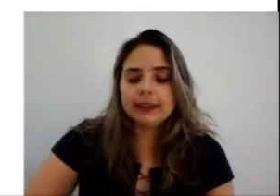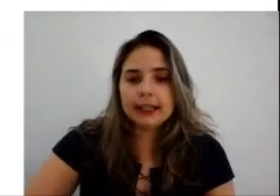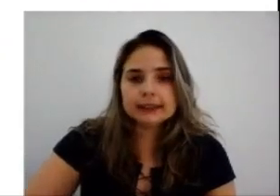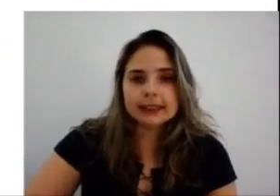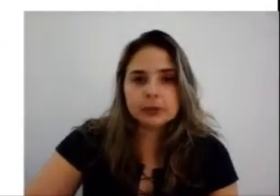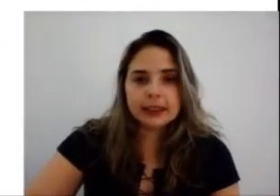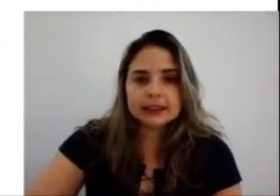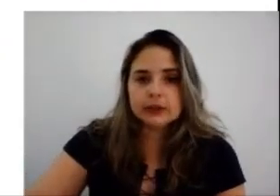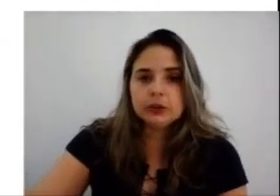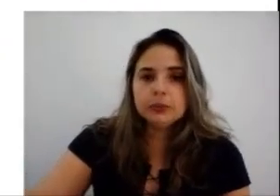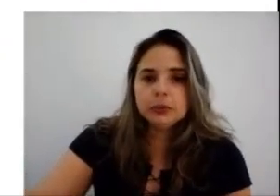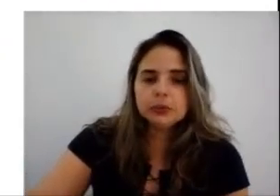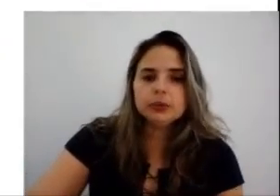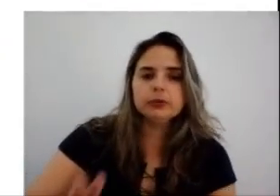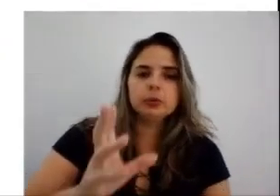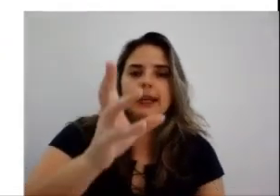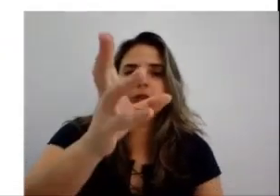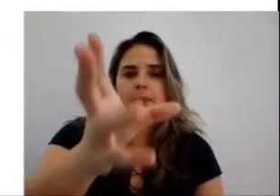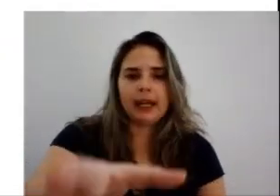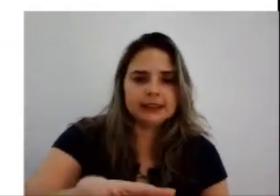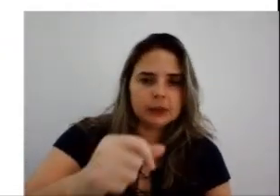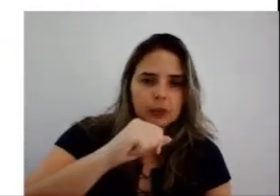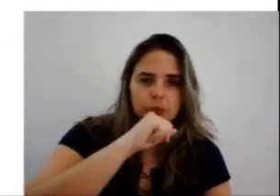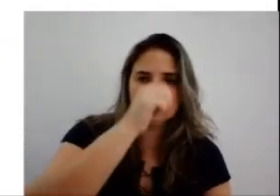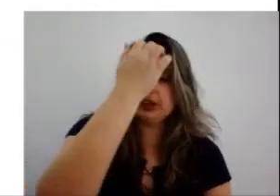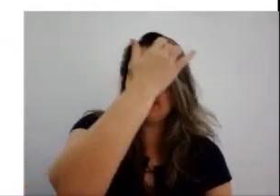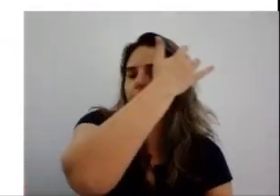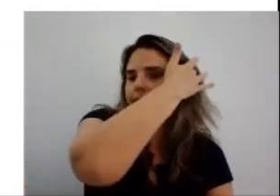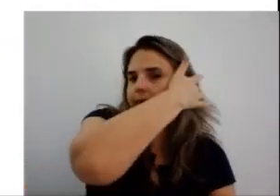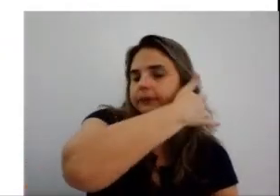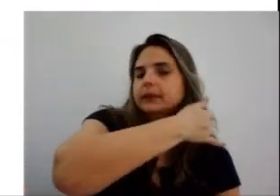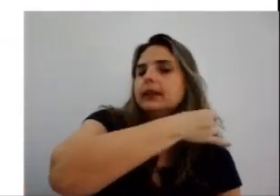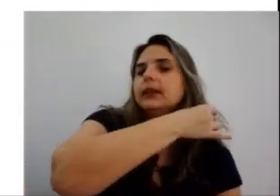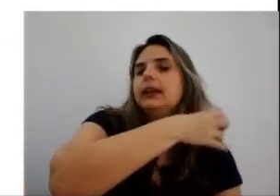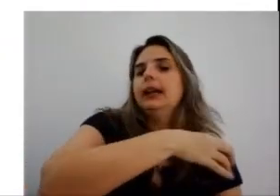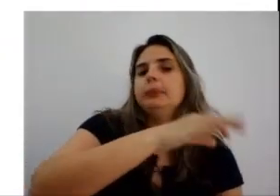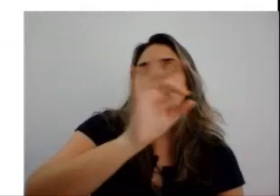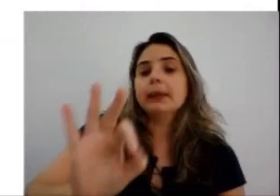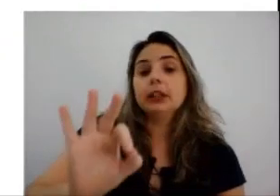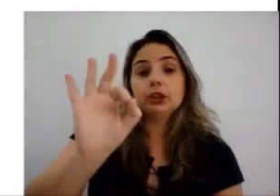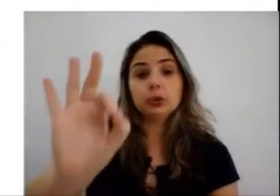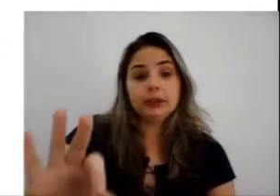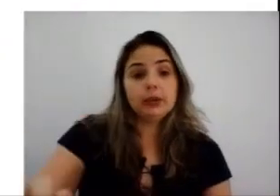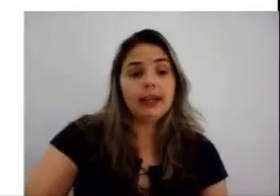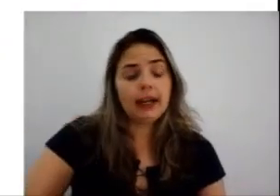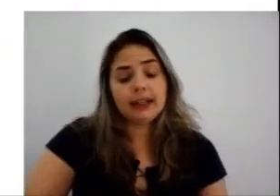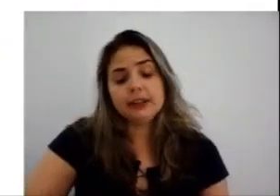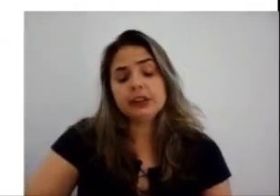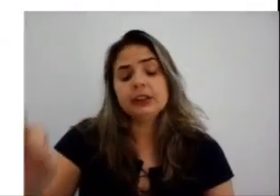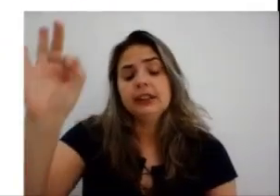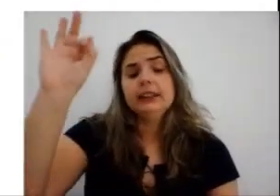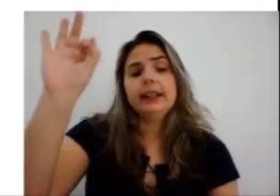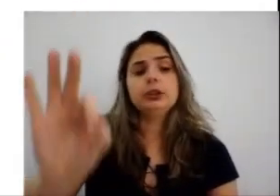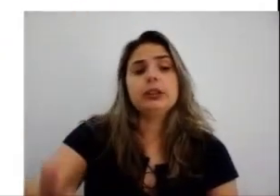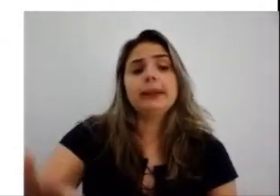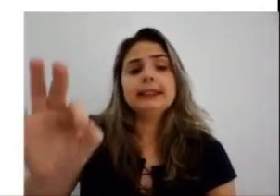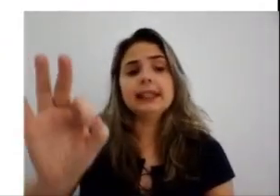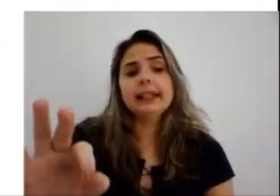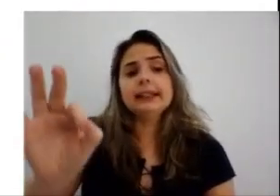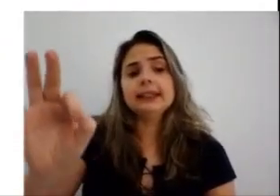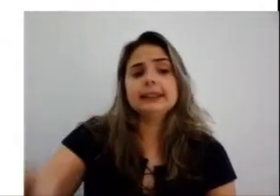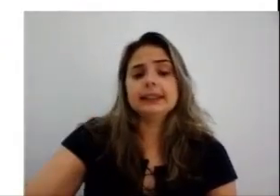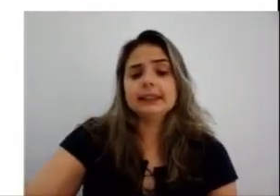de atualidades aí do Brasil e do mundo voltados para esse concurso de Itaguaí, por apenas R$ 18. Temos